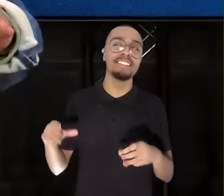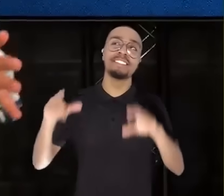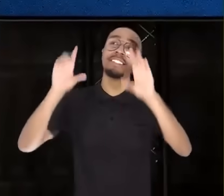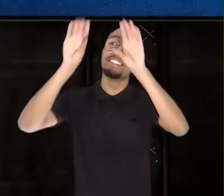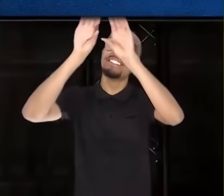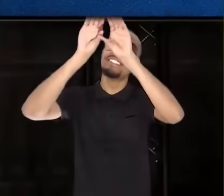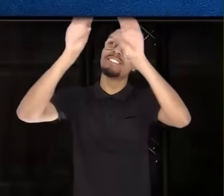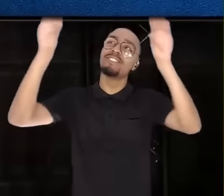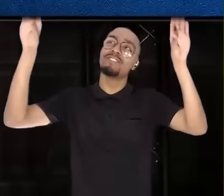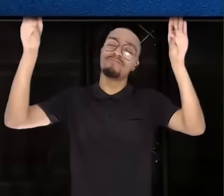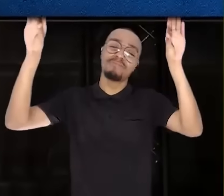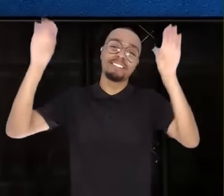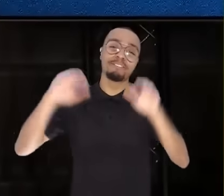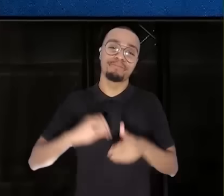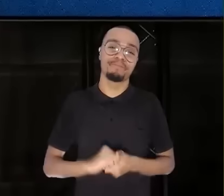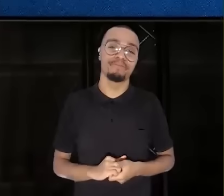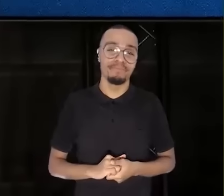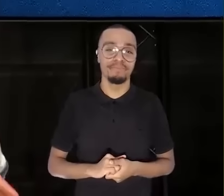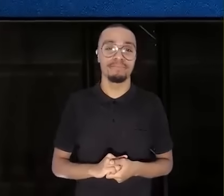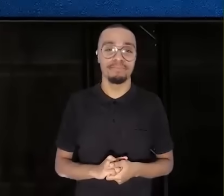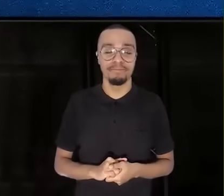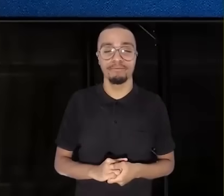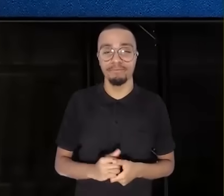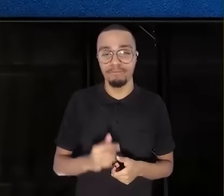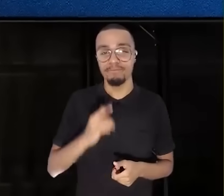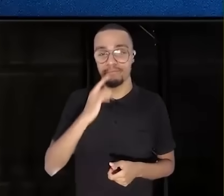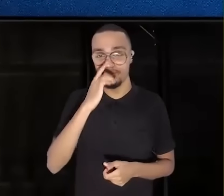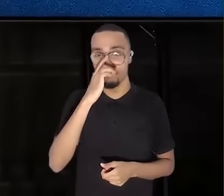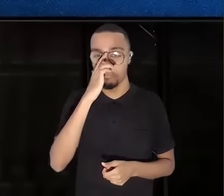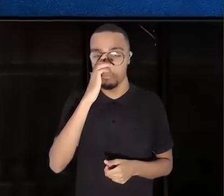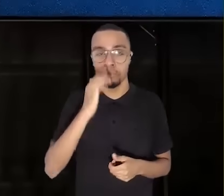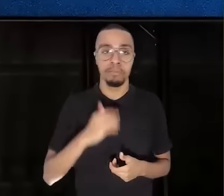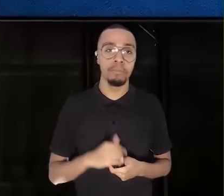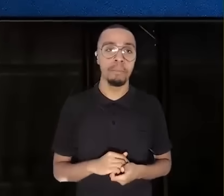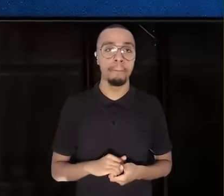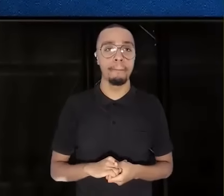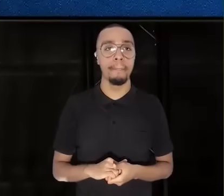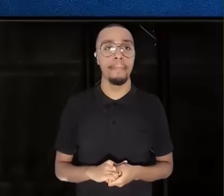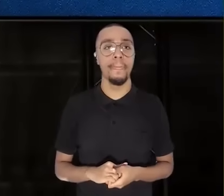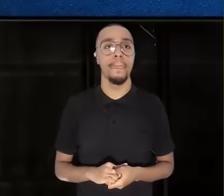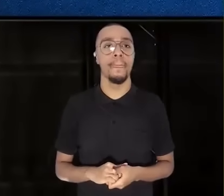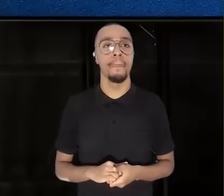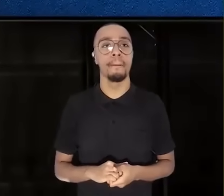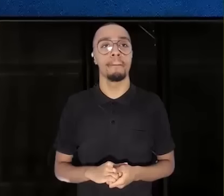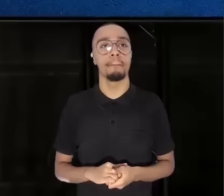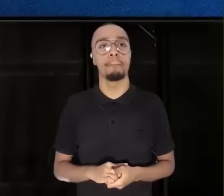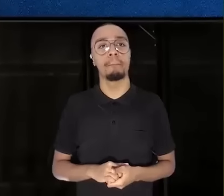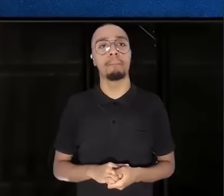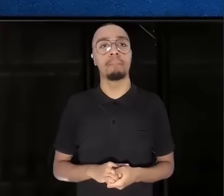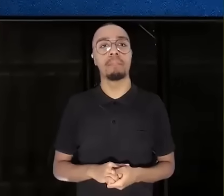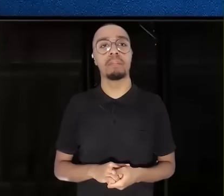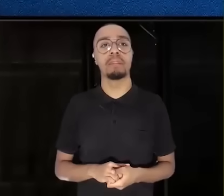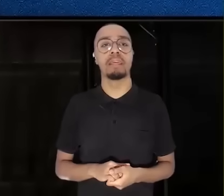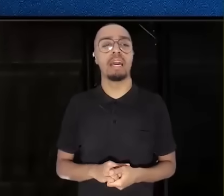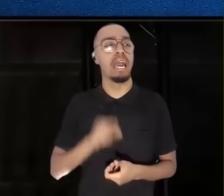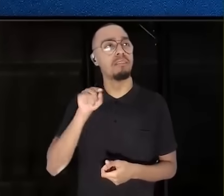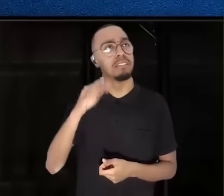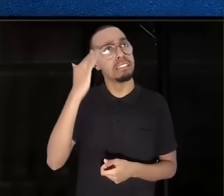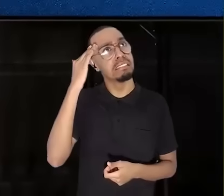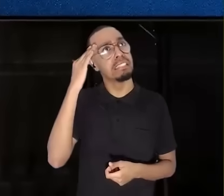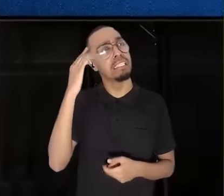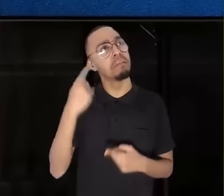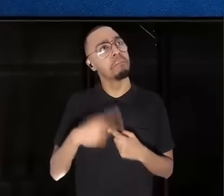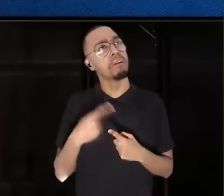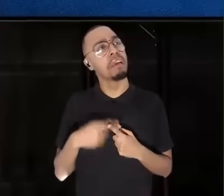Ele termina uma sentença aqui na terra e vai para o céu. E aí você entende por que em Mateus